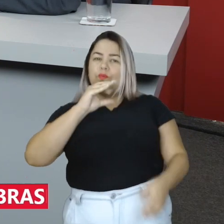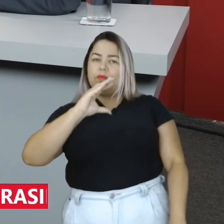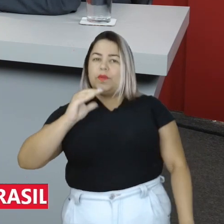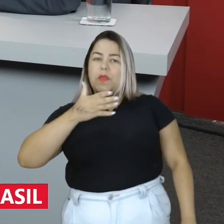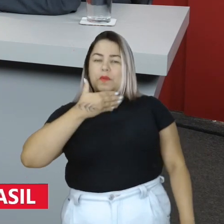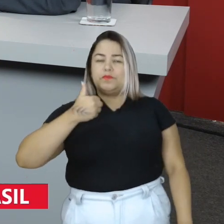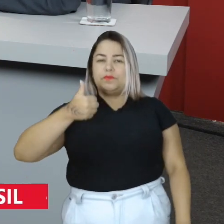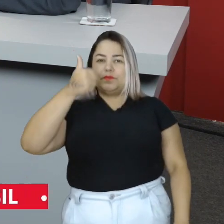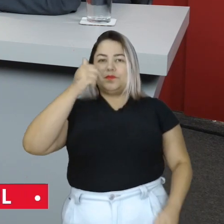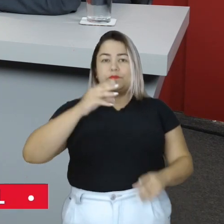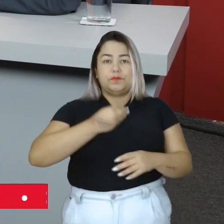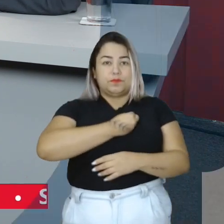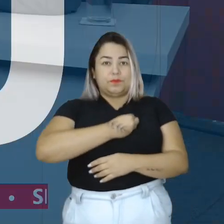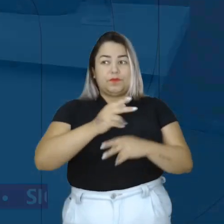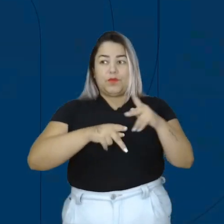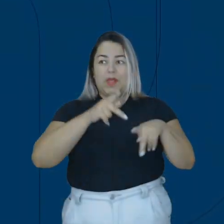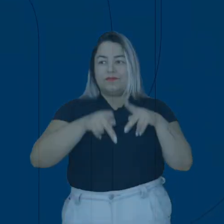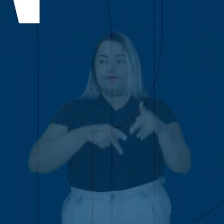vida da população.